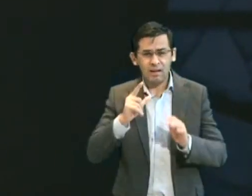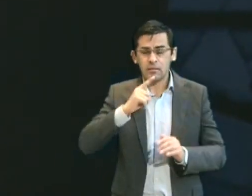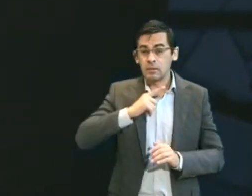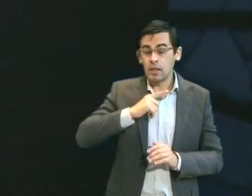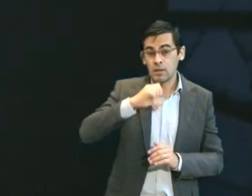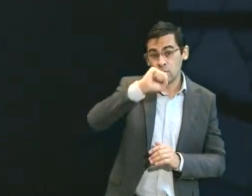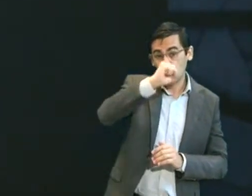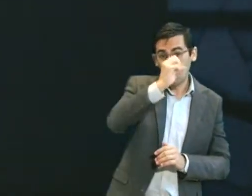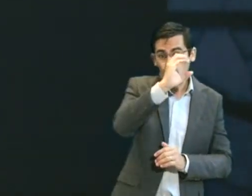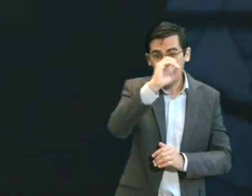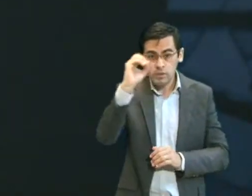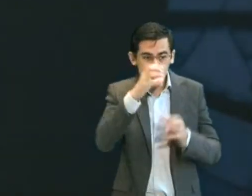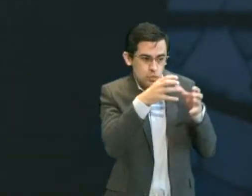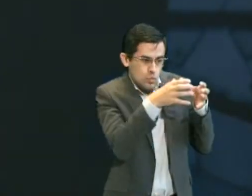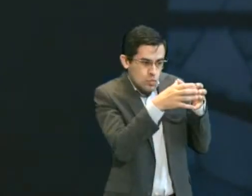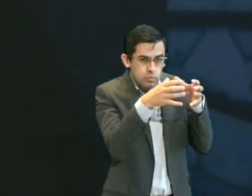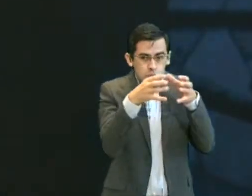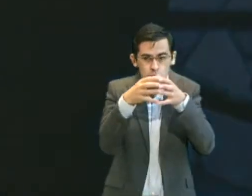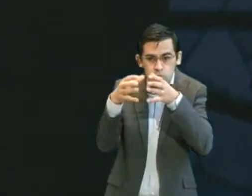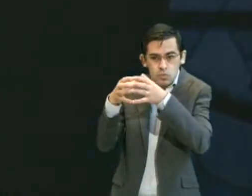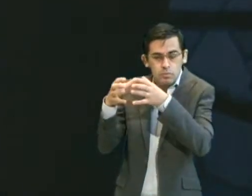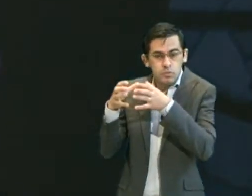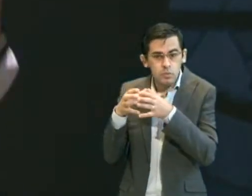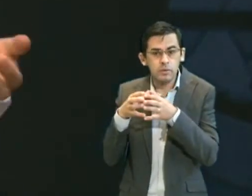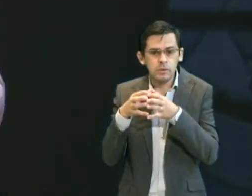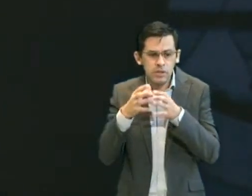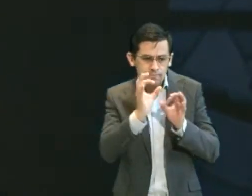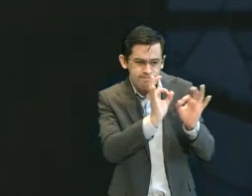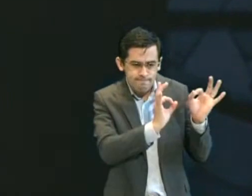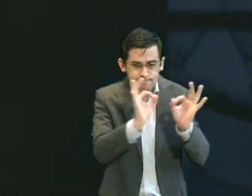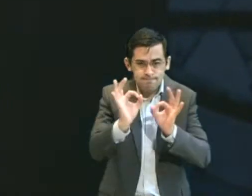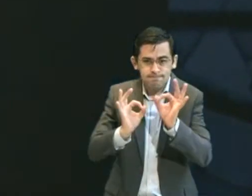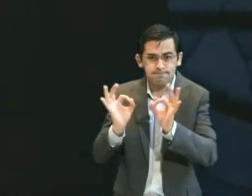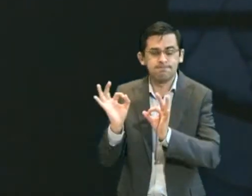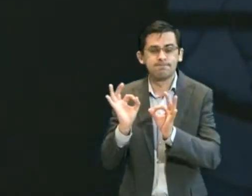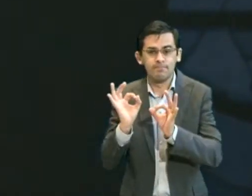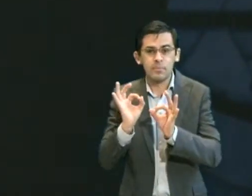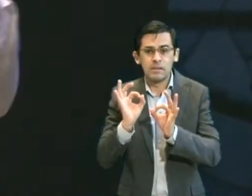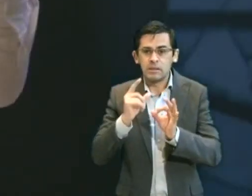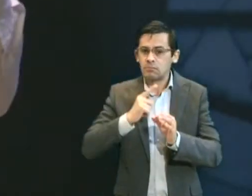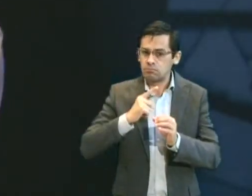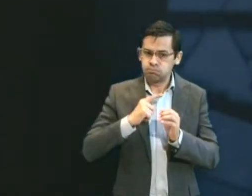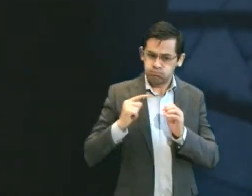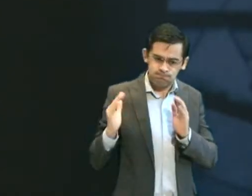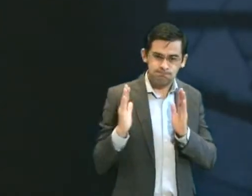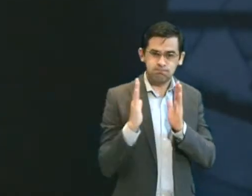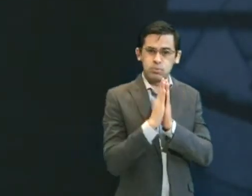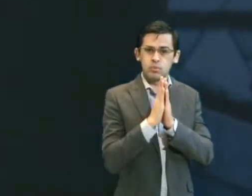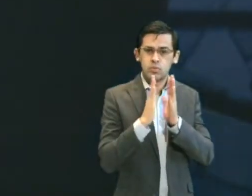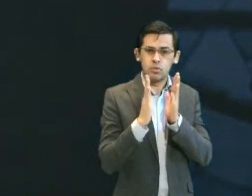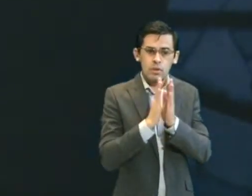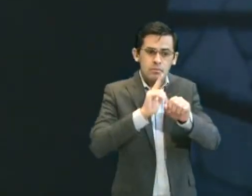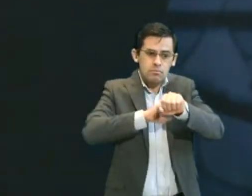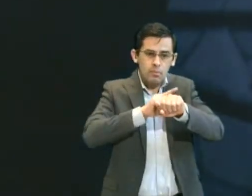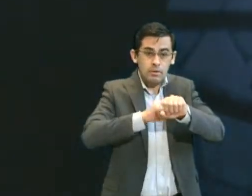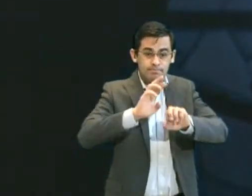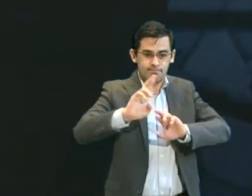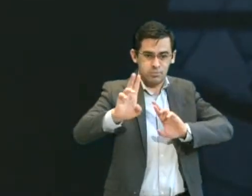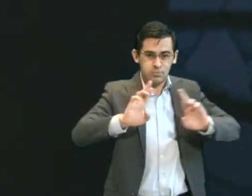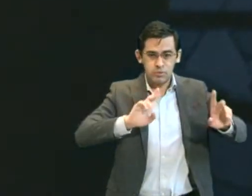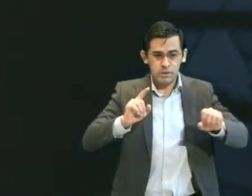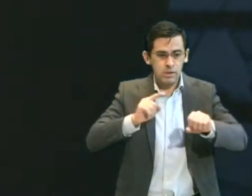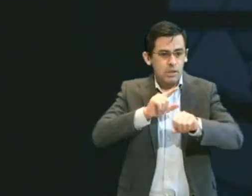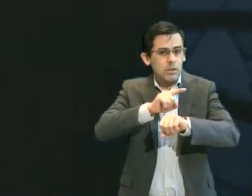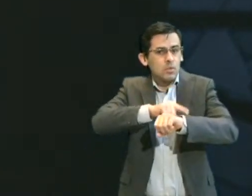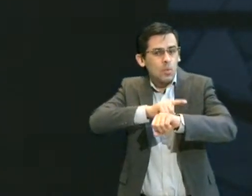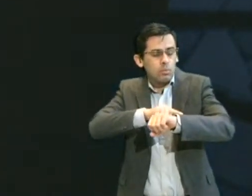800 grupos aí levantados, organizados, que vão estar orando em momentos diferentes, em